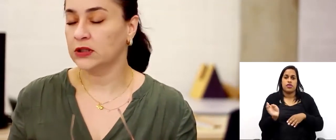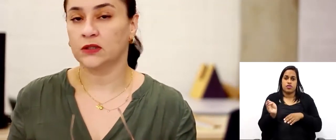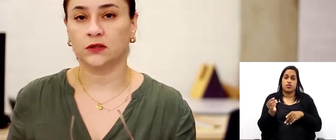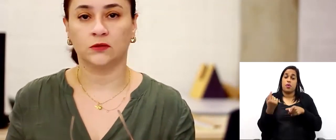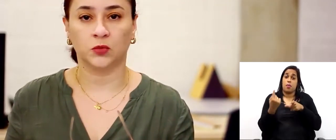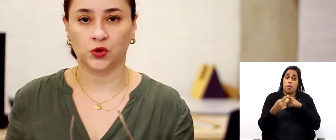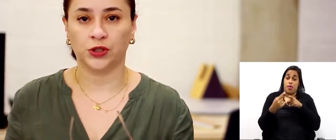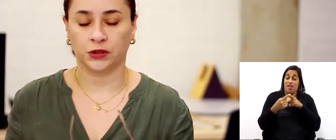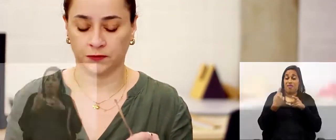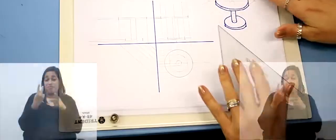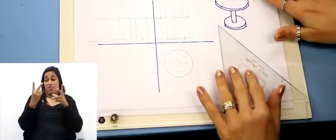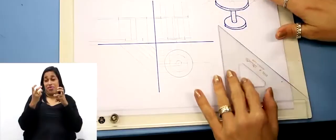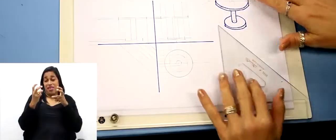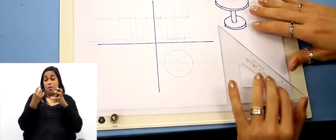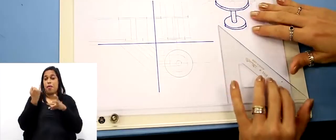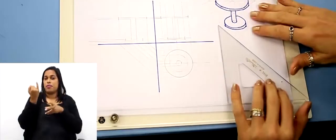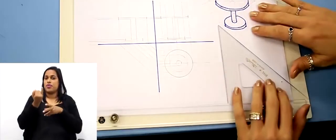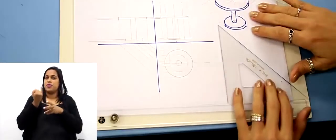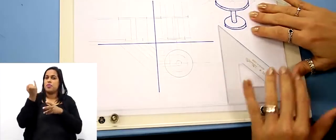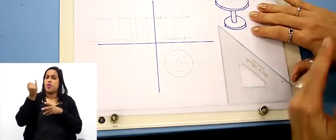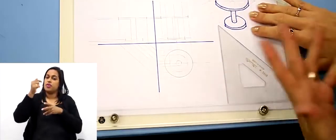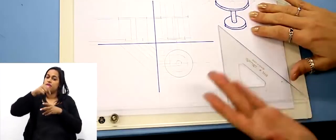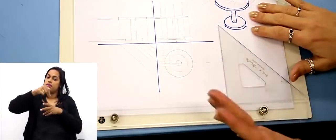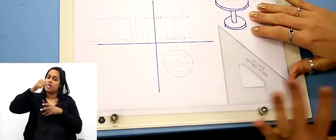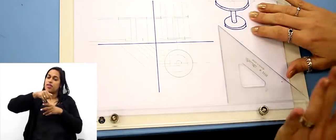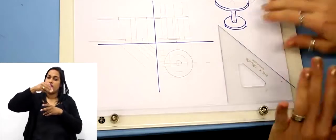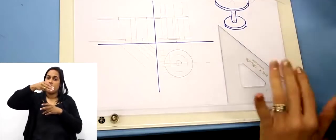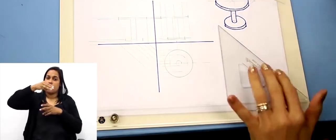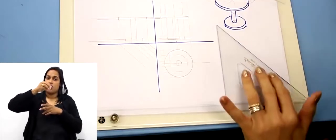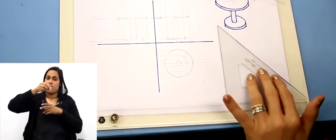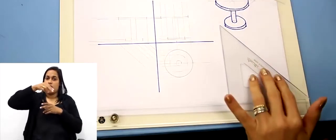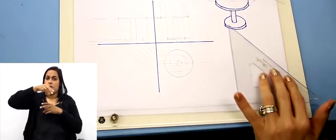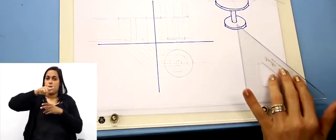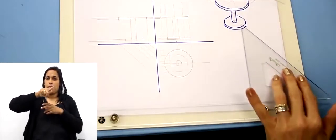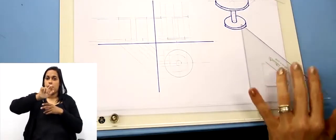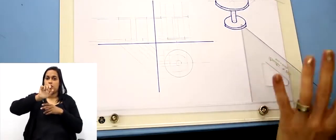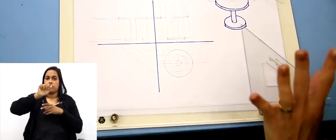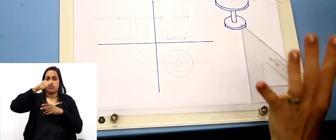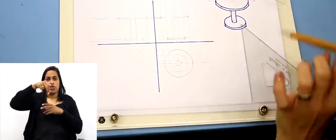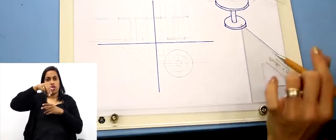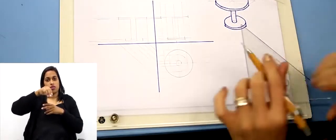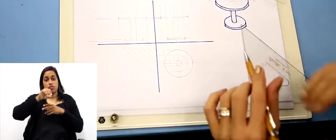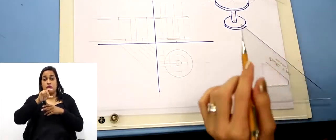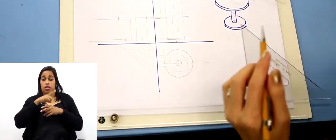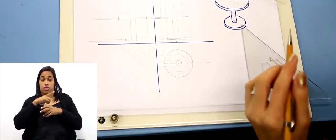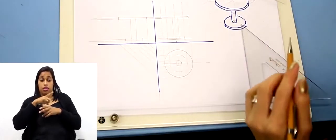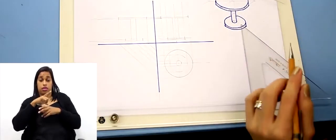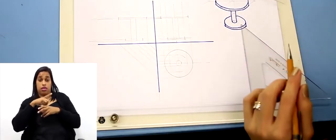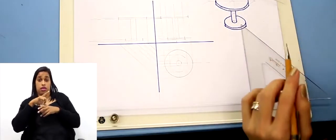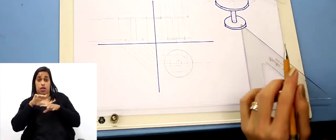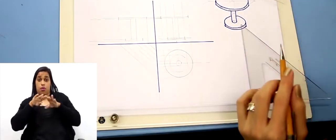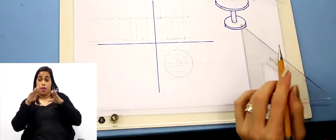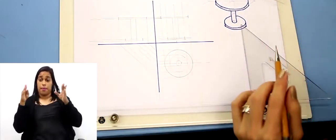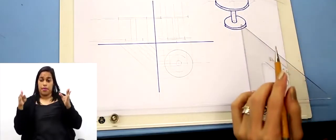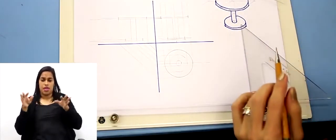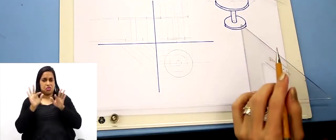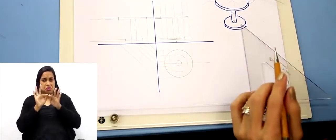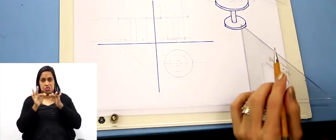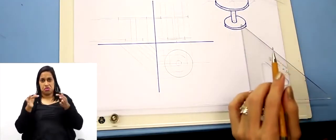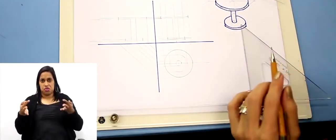bem importante no mongeano. Eu tenho aqui uma mesa, simples, redonda, toda redonda, tampo redondo,